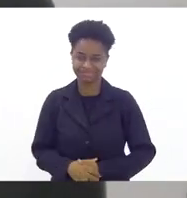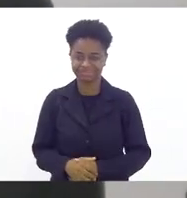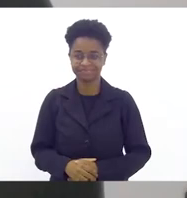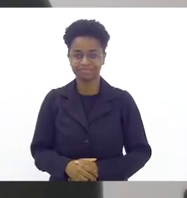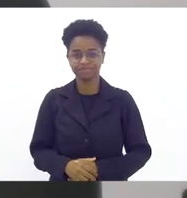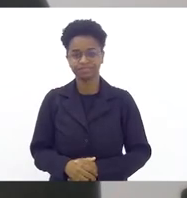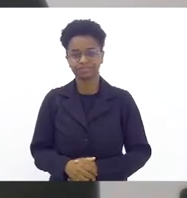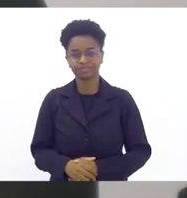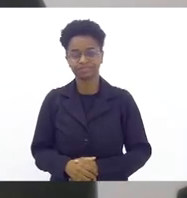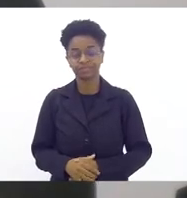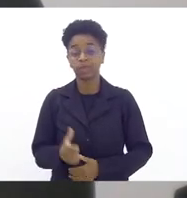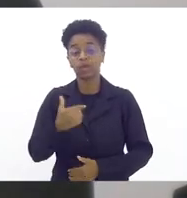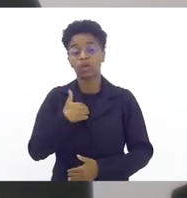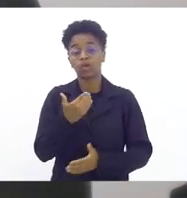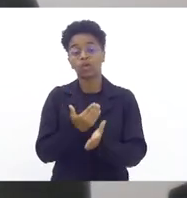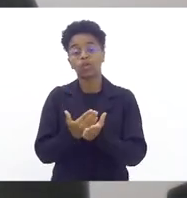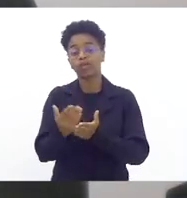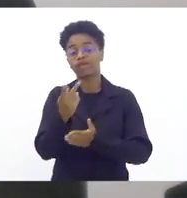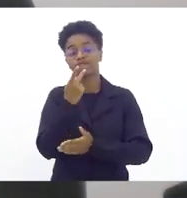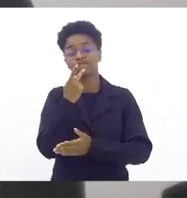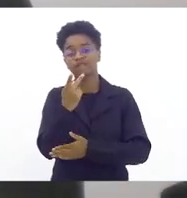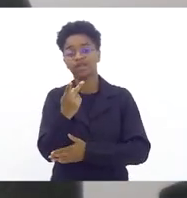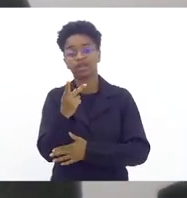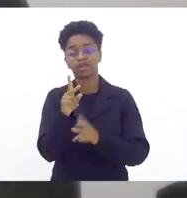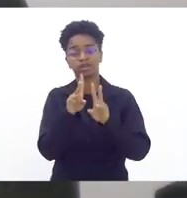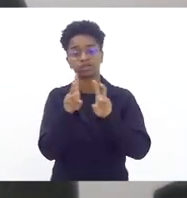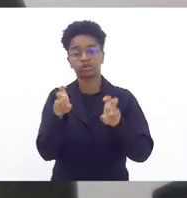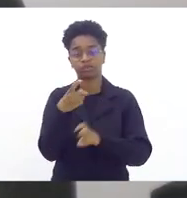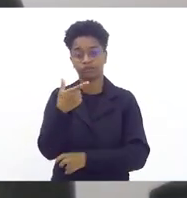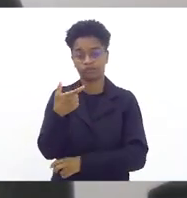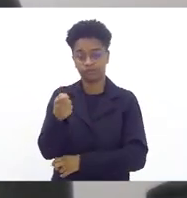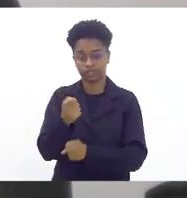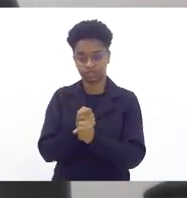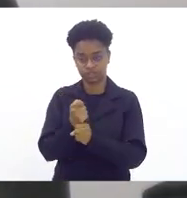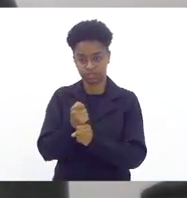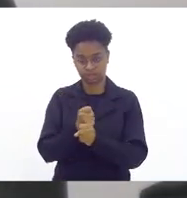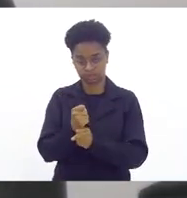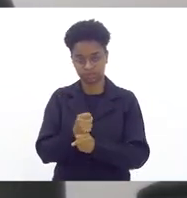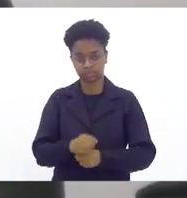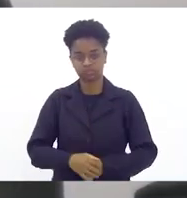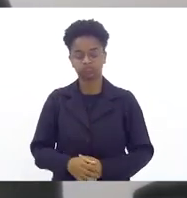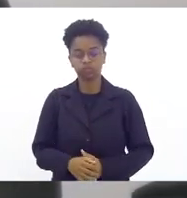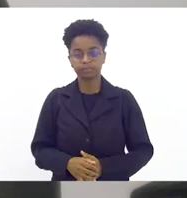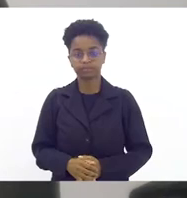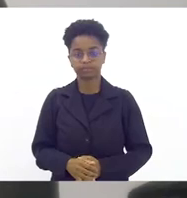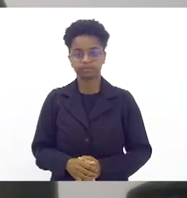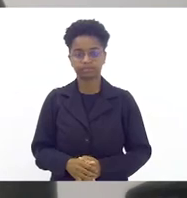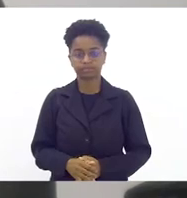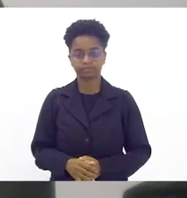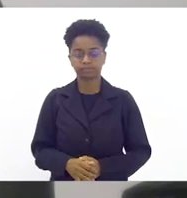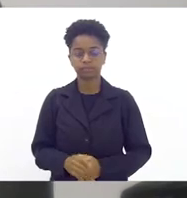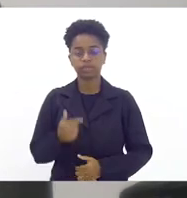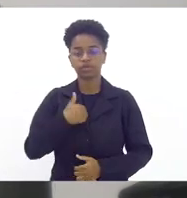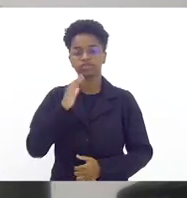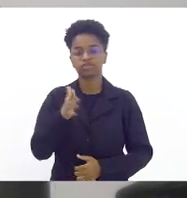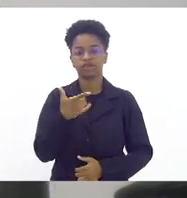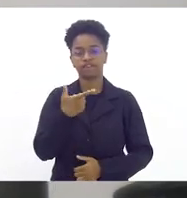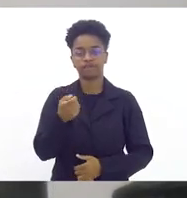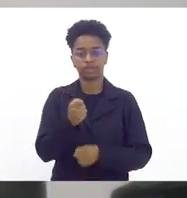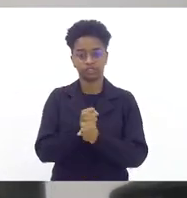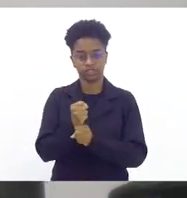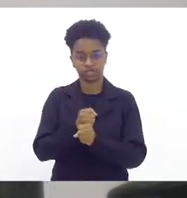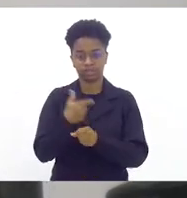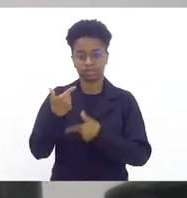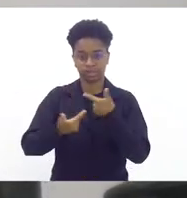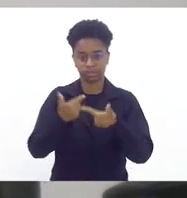Eu quero começar falando sobre esses 20 anos que eu estou nesses 20 anos trabalhando em educação, eu